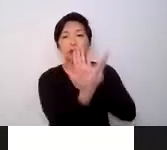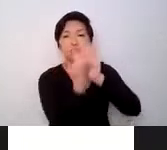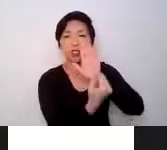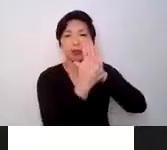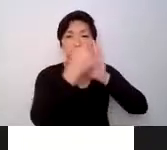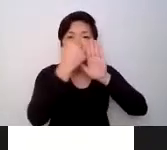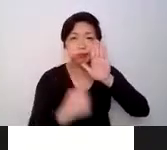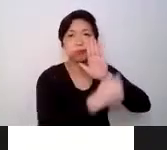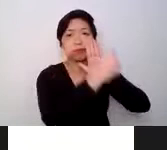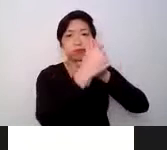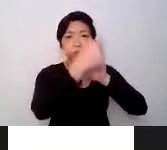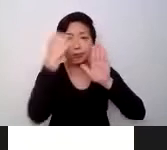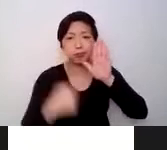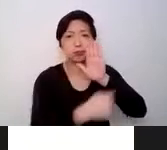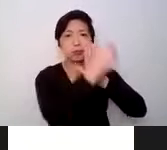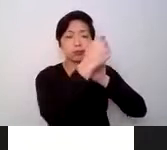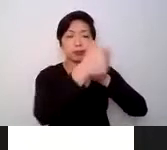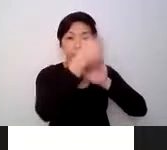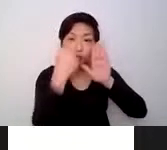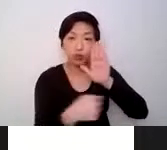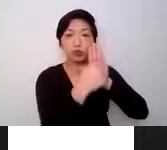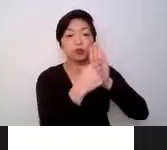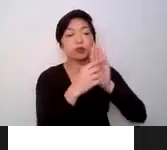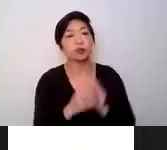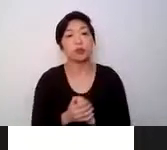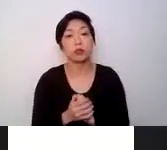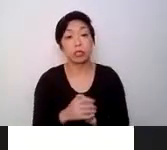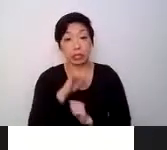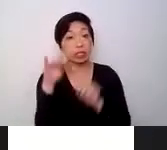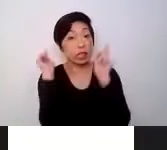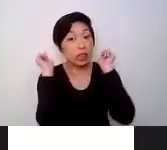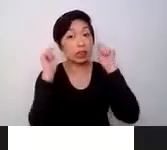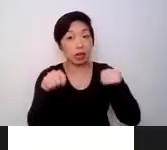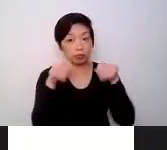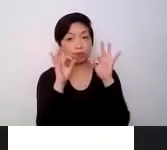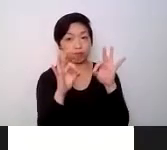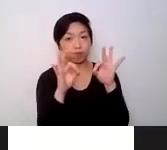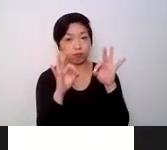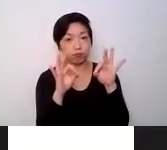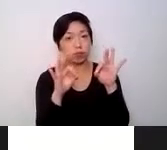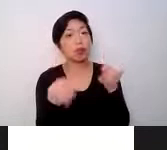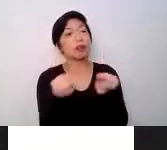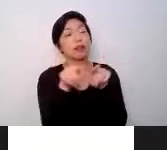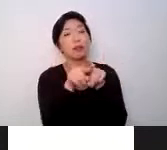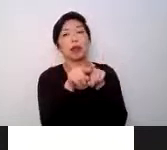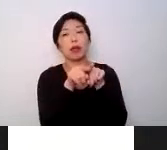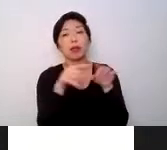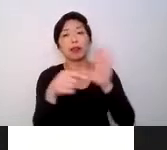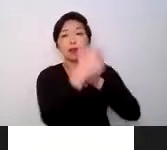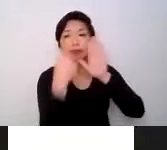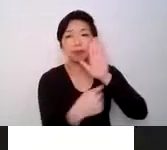que passaria até, né, se tivesse sido de fato efetivado em cima da biblioteca. E aí,